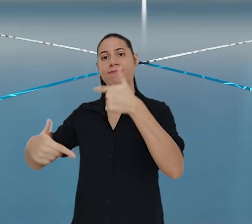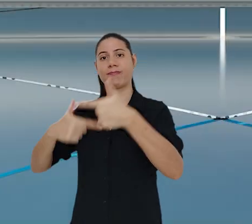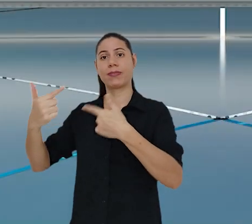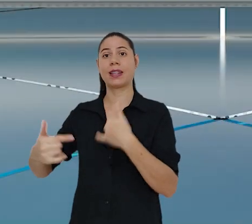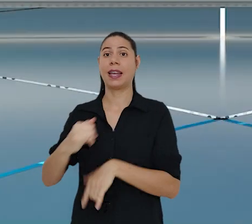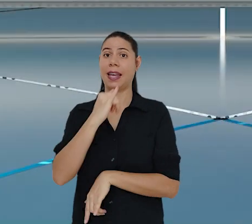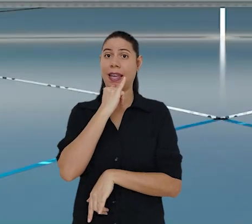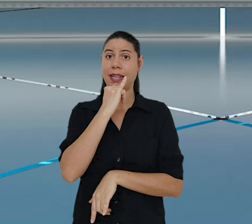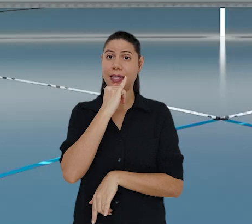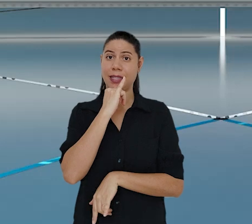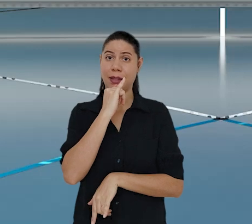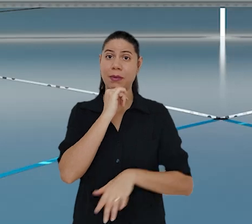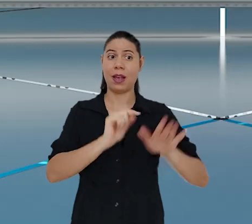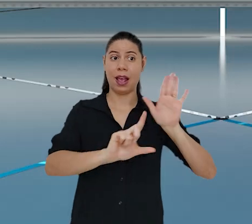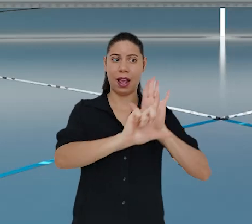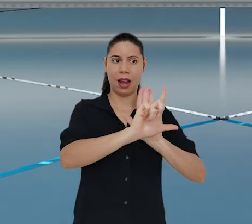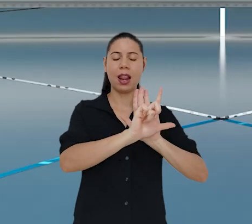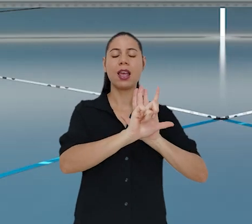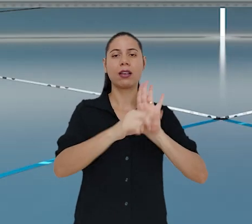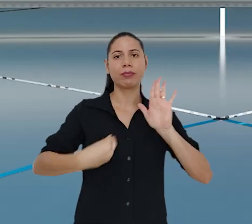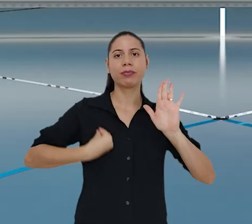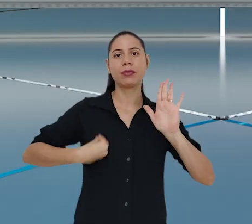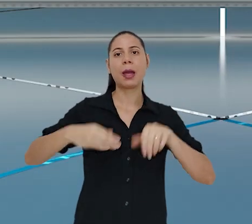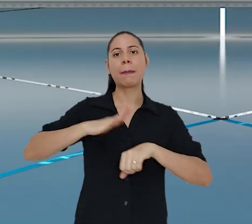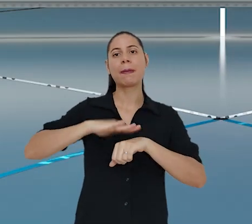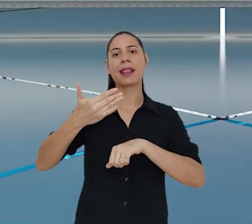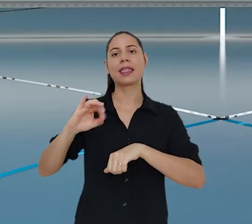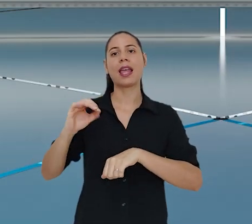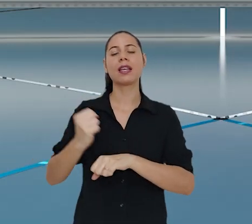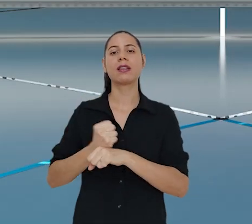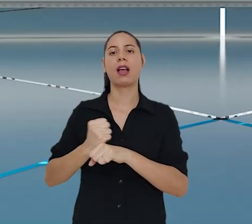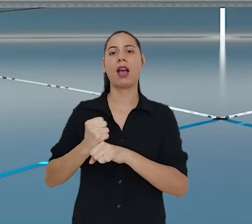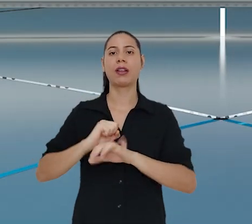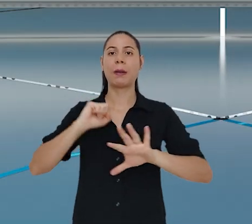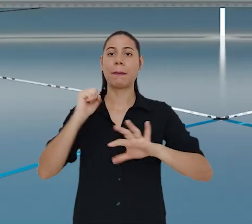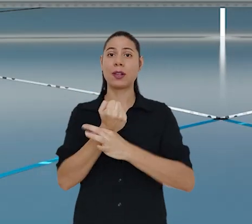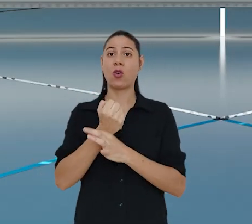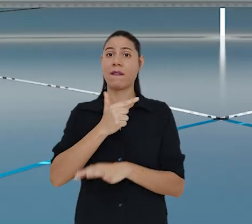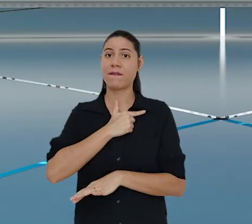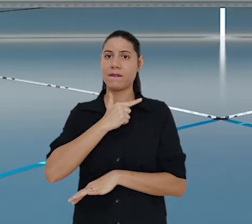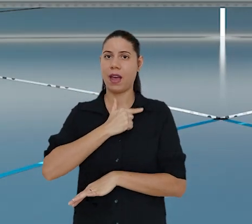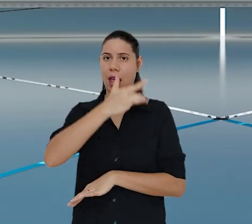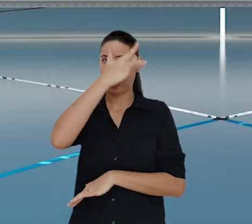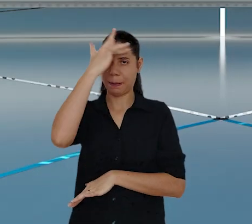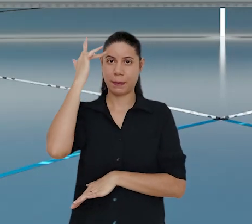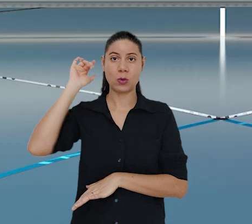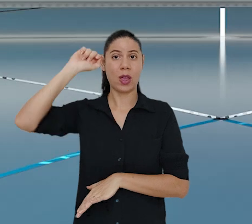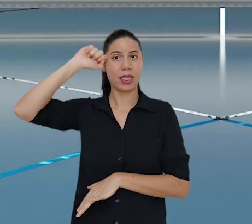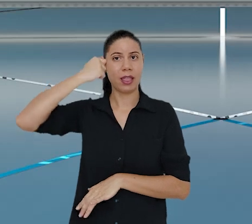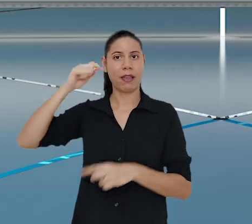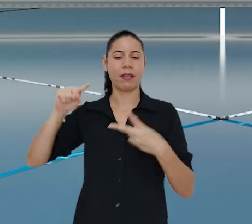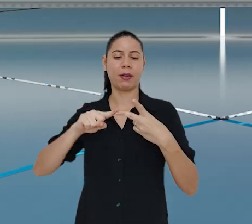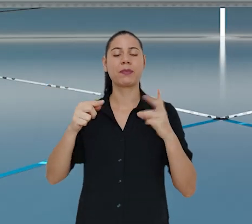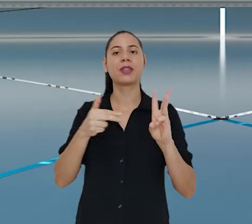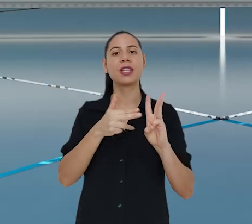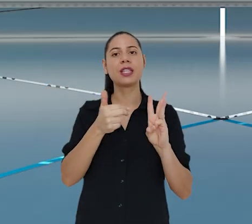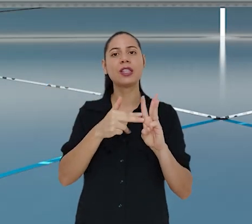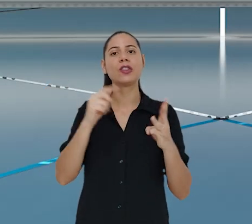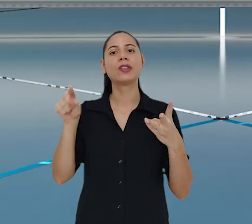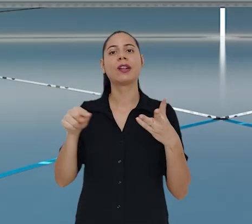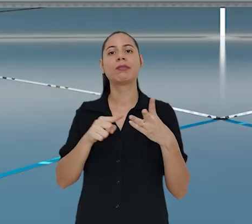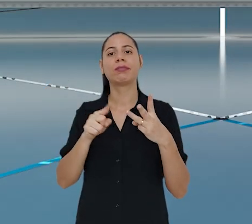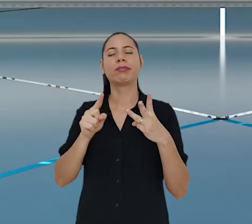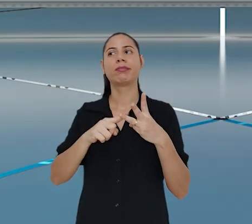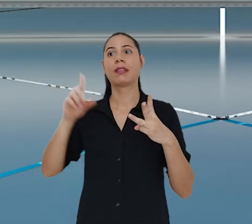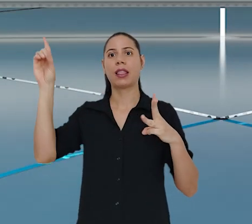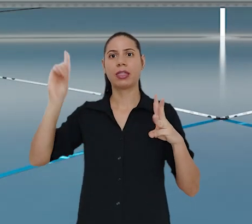trabalho. Por exemplo, a lei de cotas existe há mais de 10 anos para assegurar a reserva de vagas para pessoas negras,